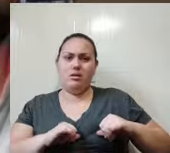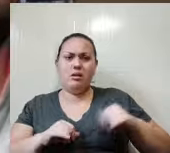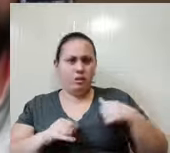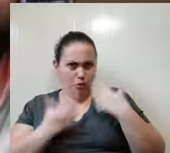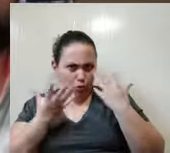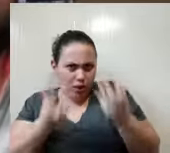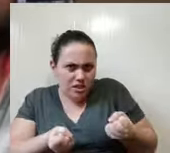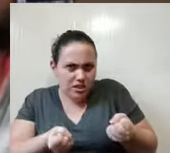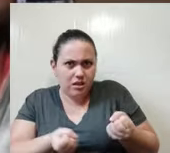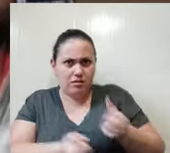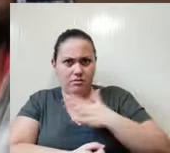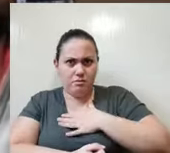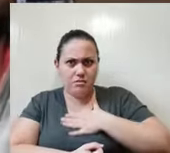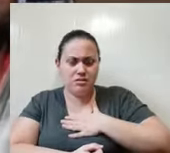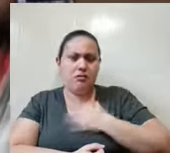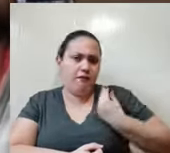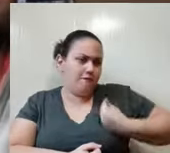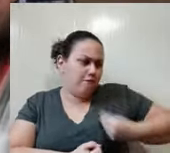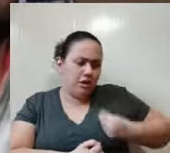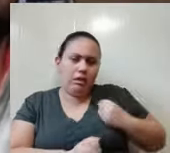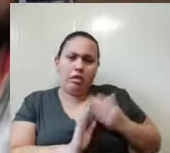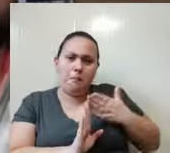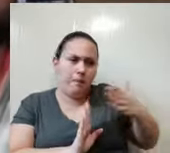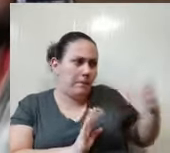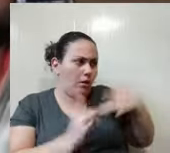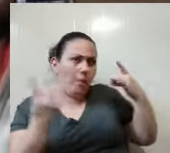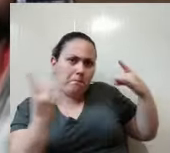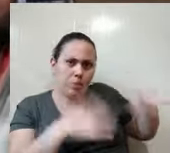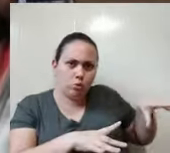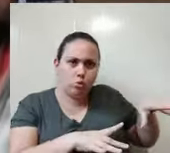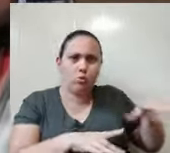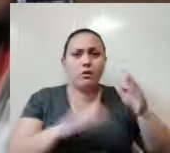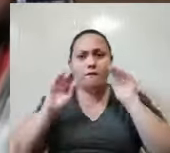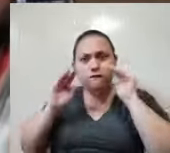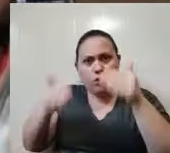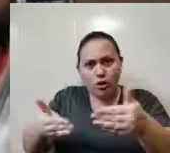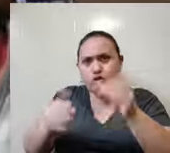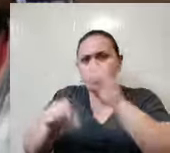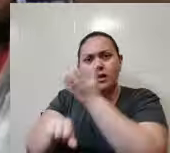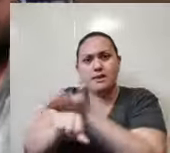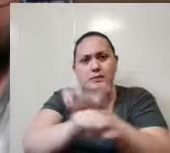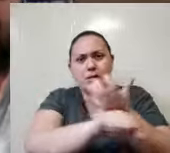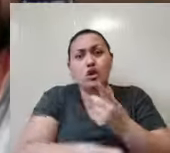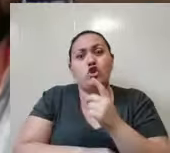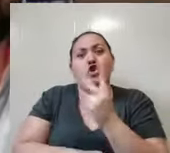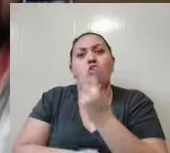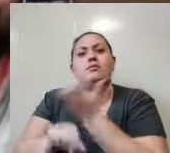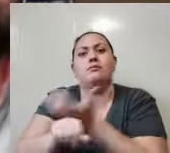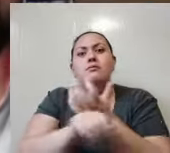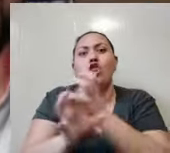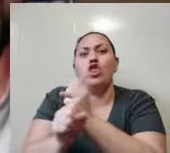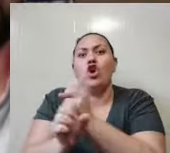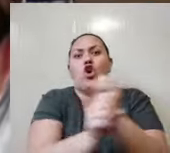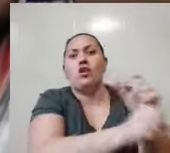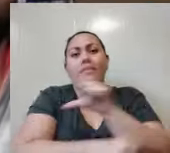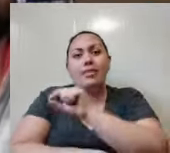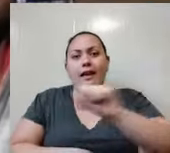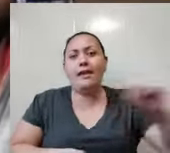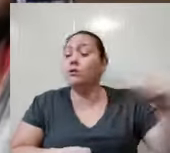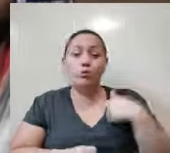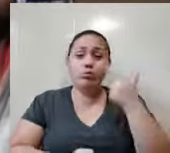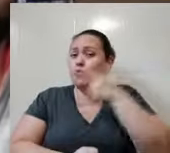senão também vai gerar sofrimento. Eu vou decidir abrir mão de absolutamente todas as outras partes da vida para tirar 10